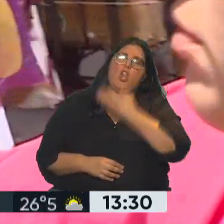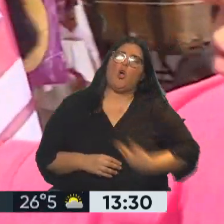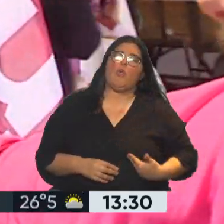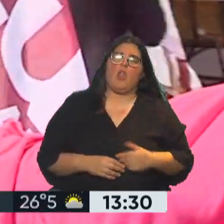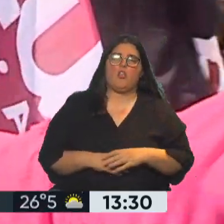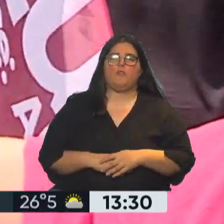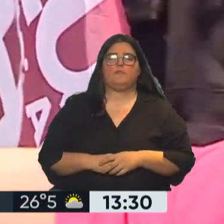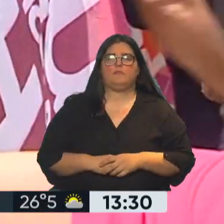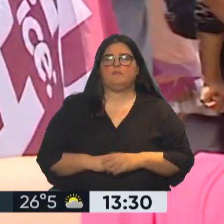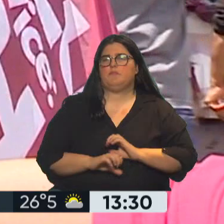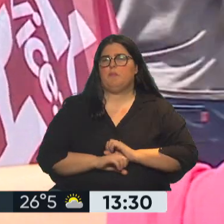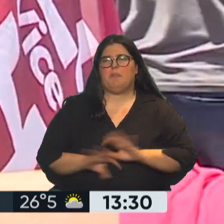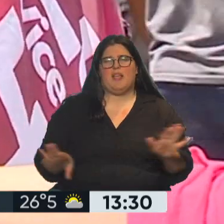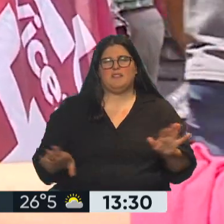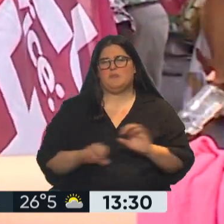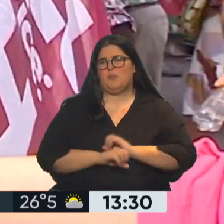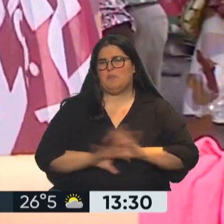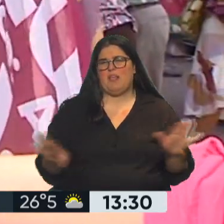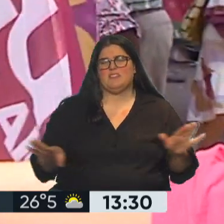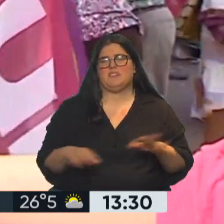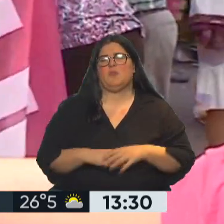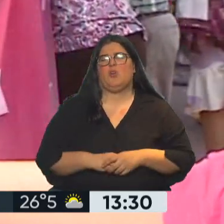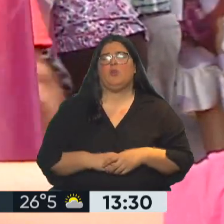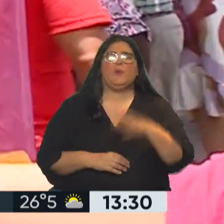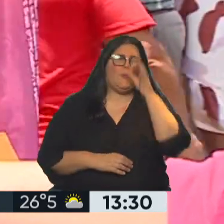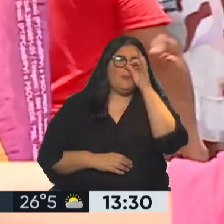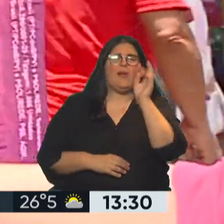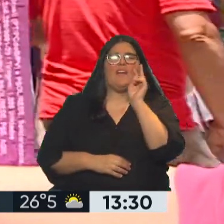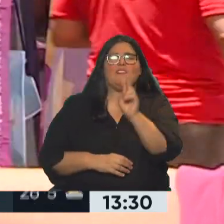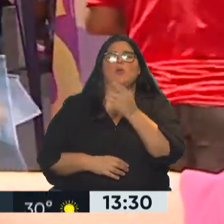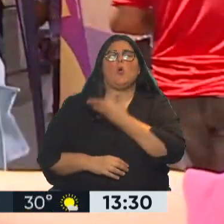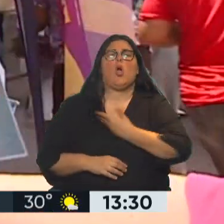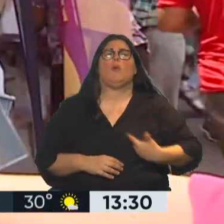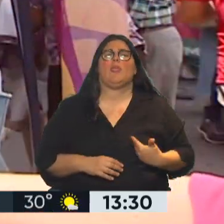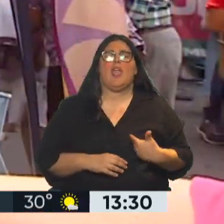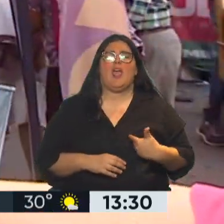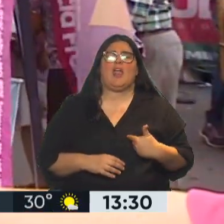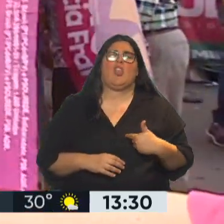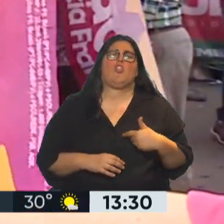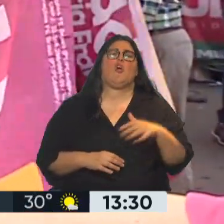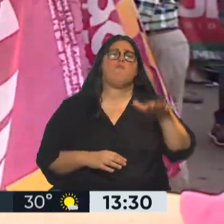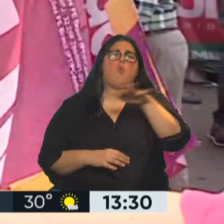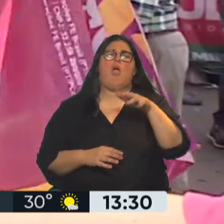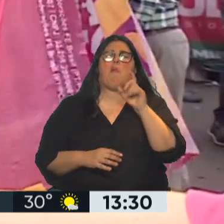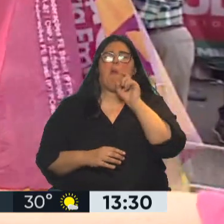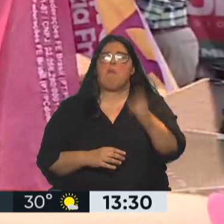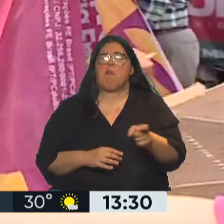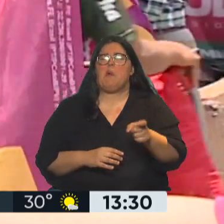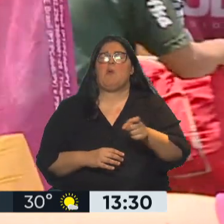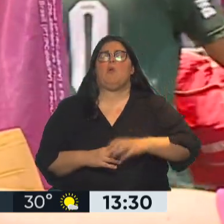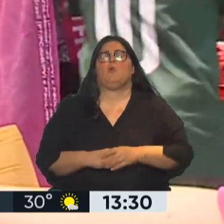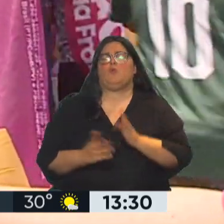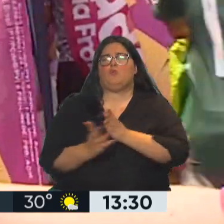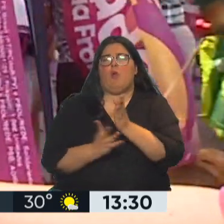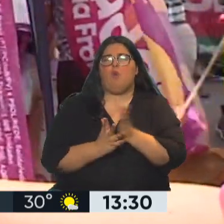Péssimo, péssimo. Nunca vi um governo destratar tanto o seu povo, em todos os